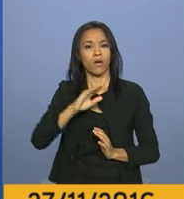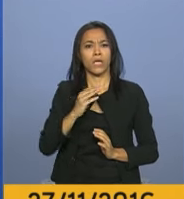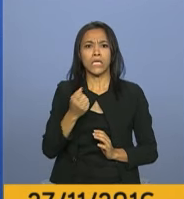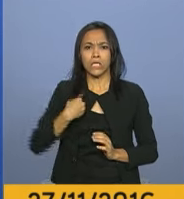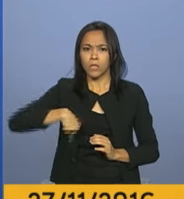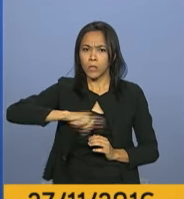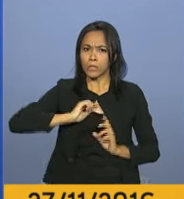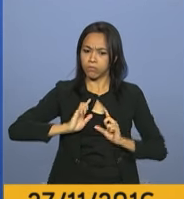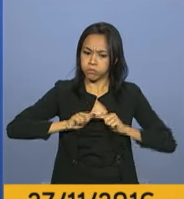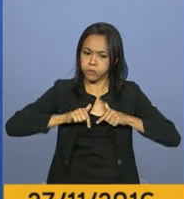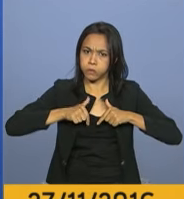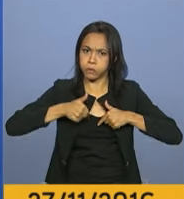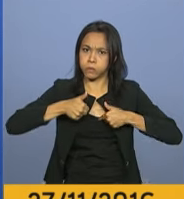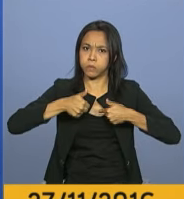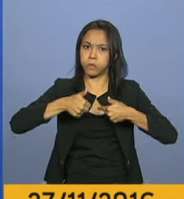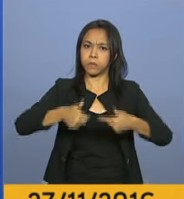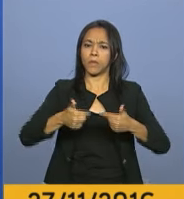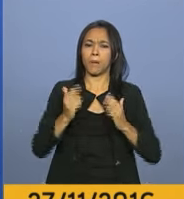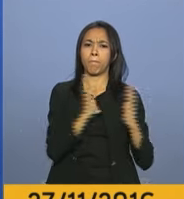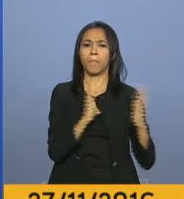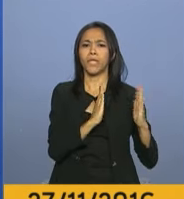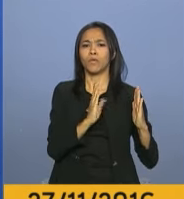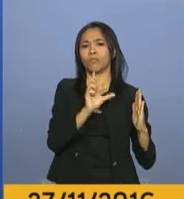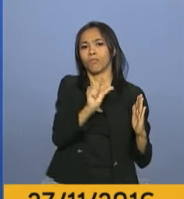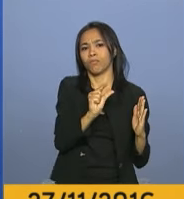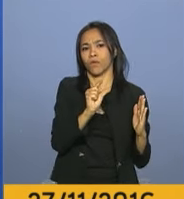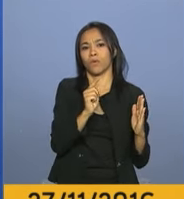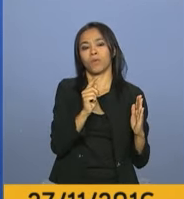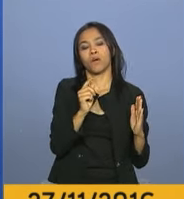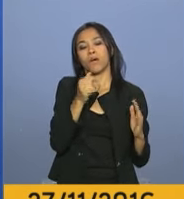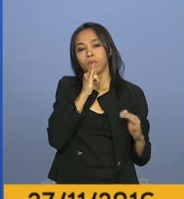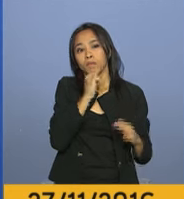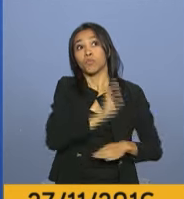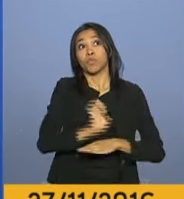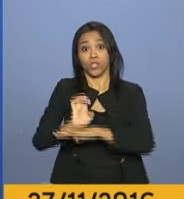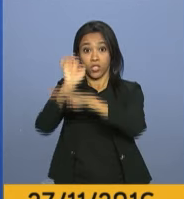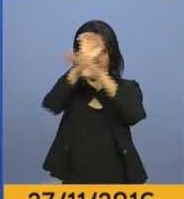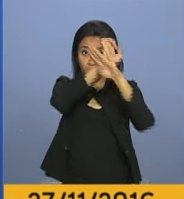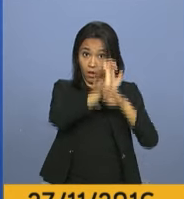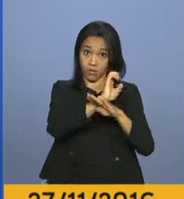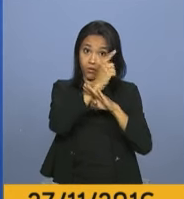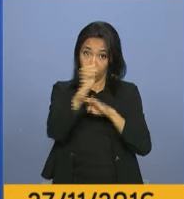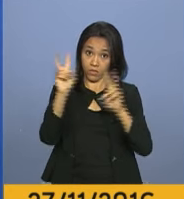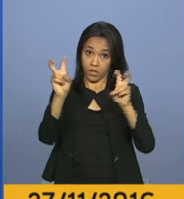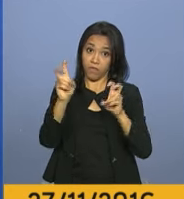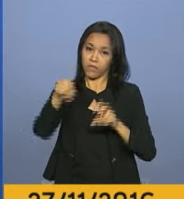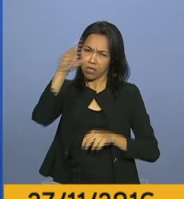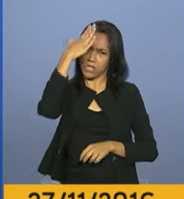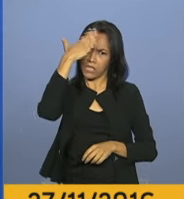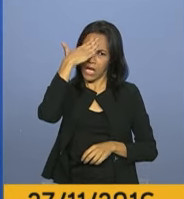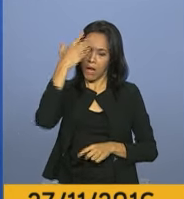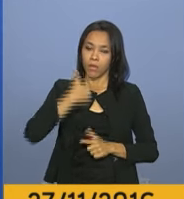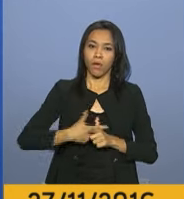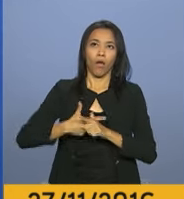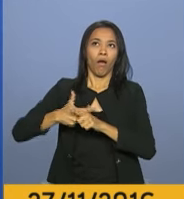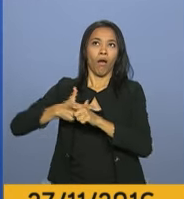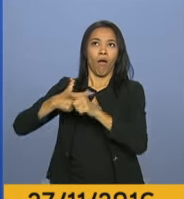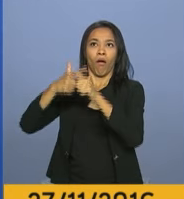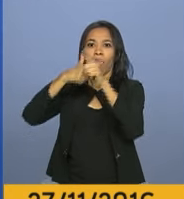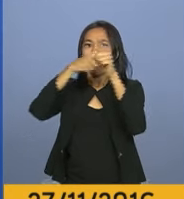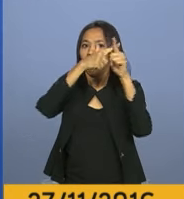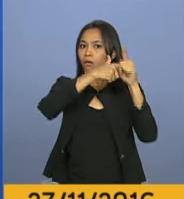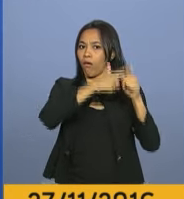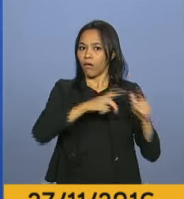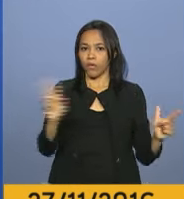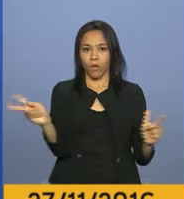nesse brevíssimo período. Na questão dos estados, vocês sabem o drama federativo que